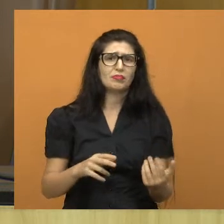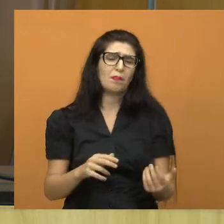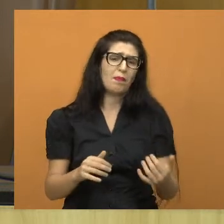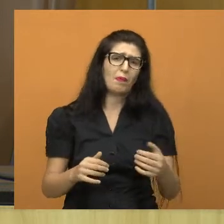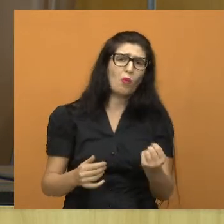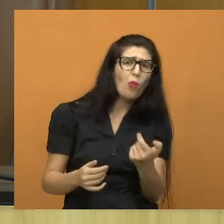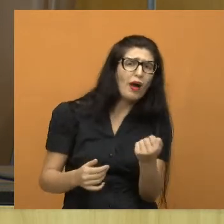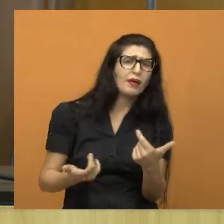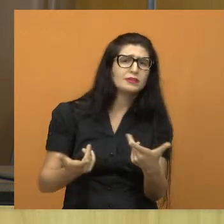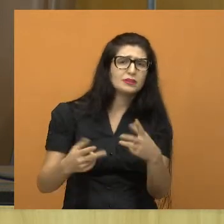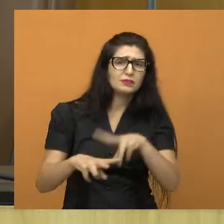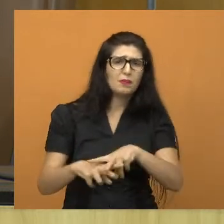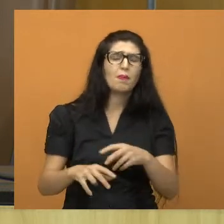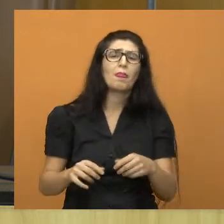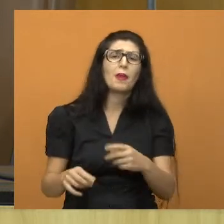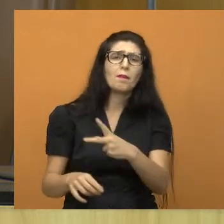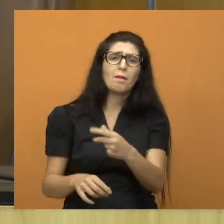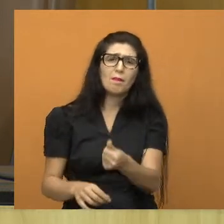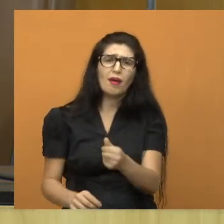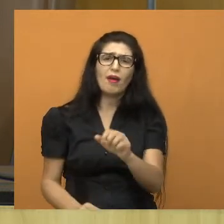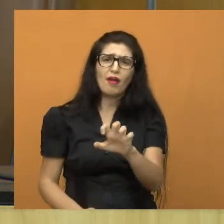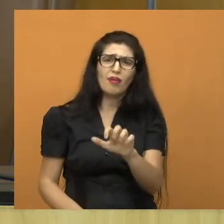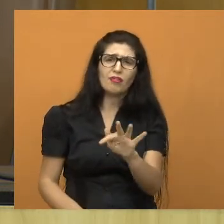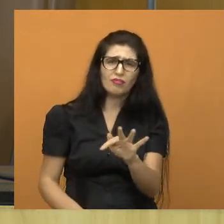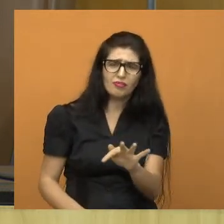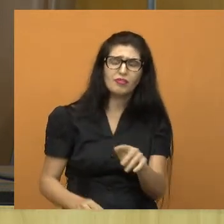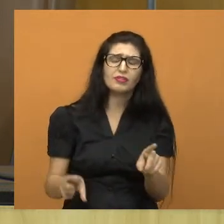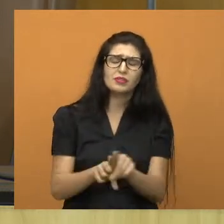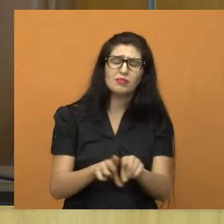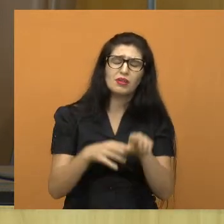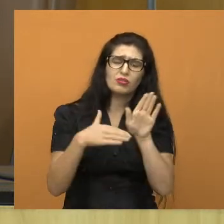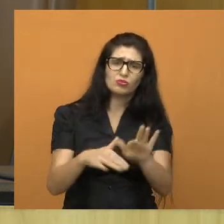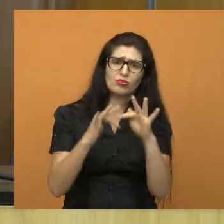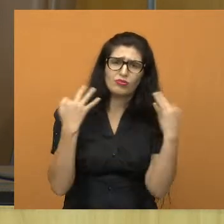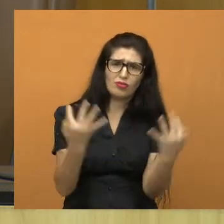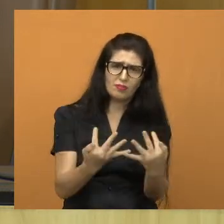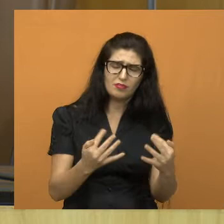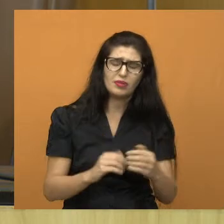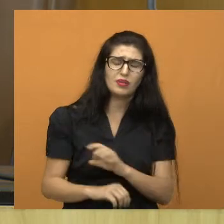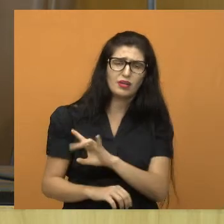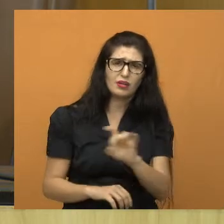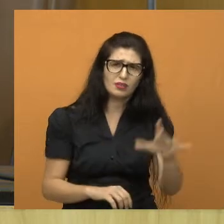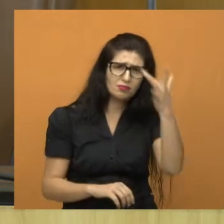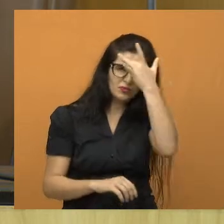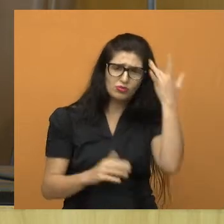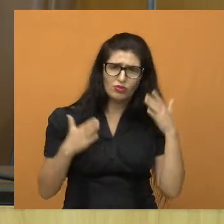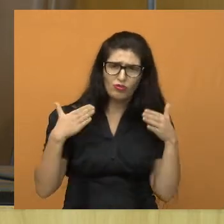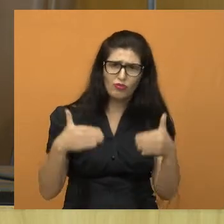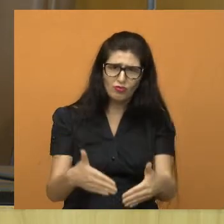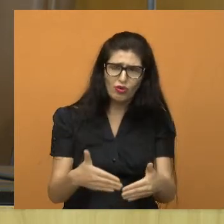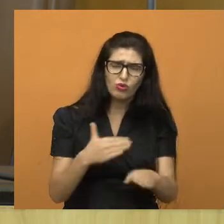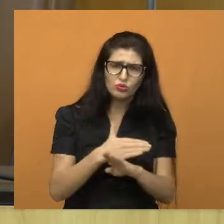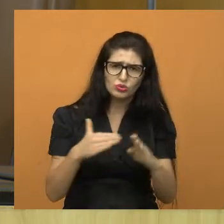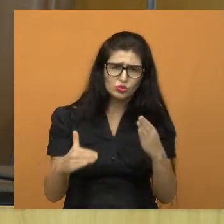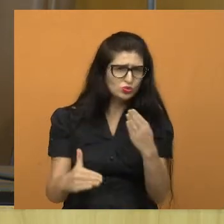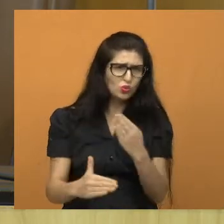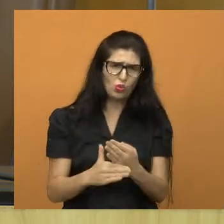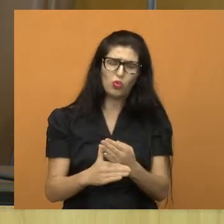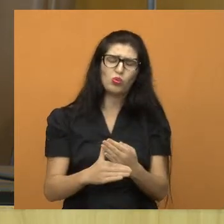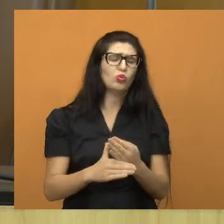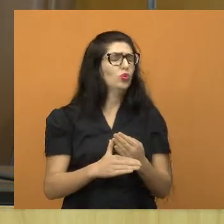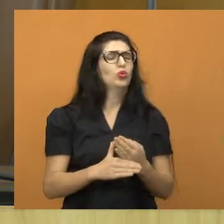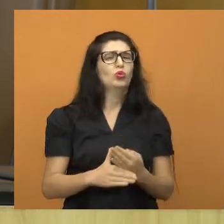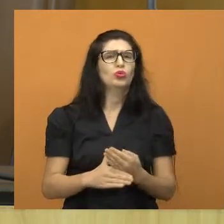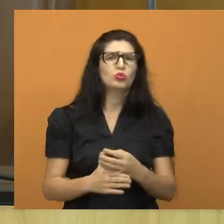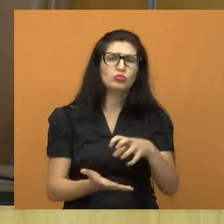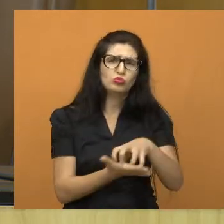PAEF, que é um programa de atendimento especializado a famílias e indivíduos. E eles estão, especificamente, todos eles são realizados por